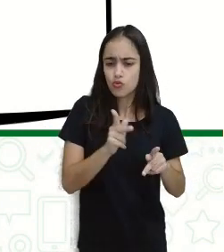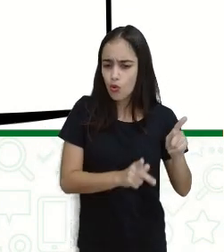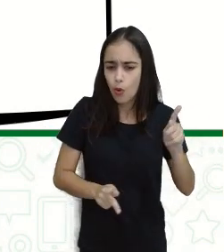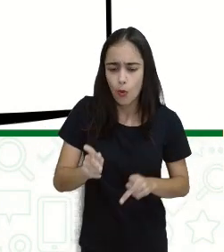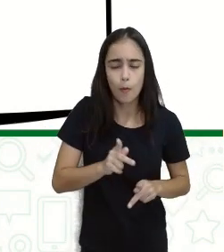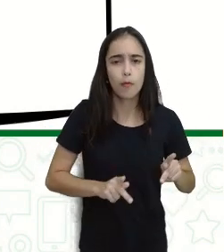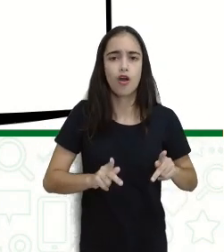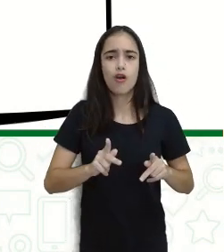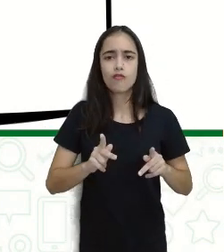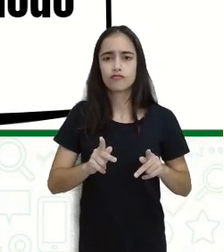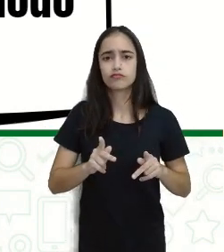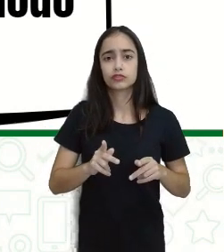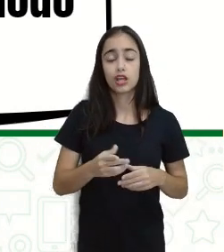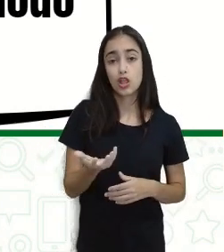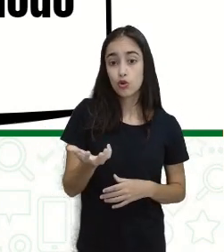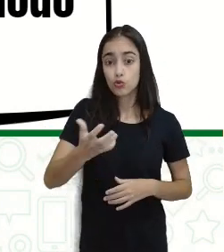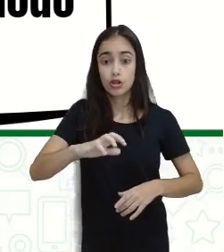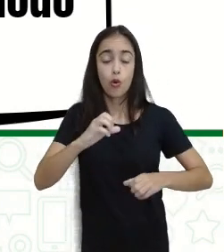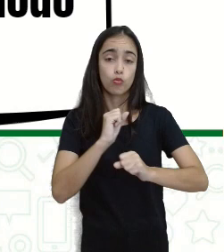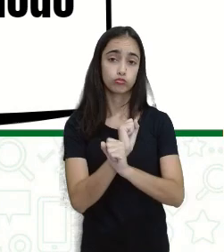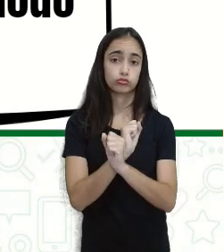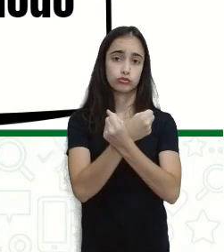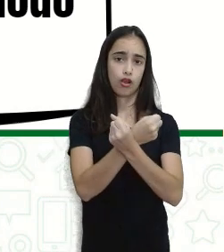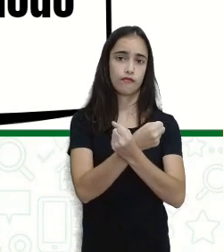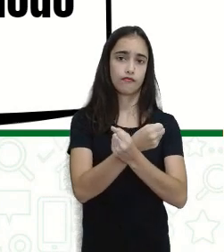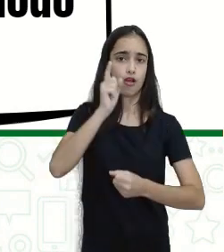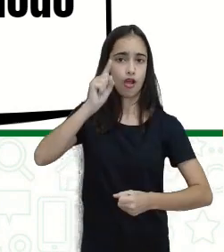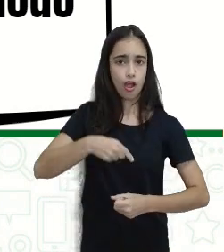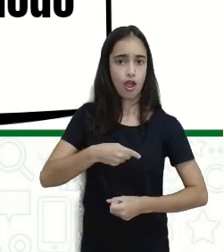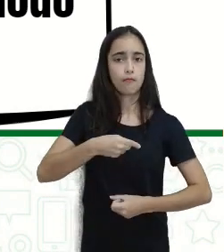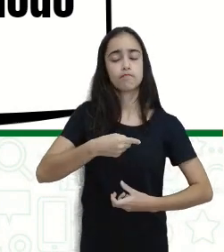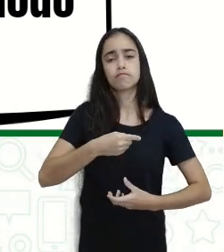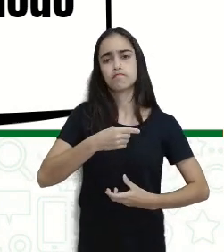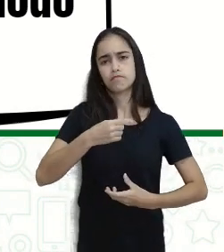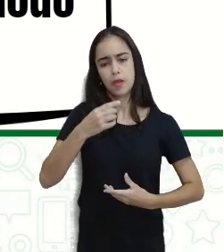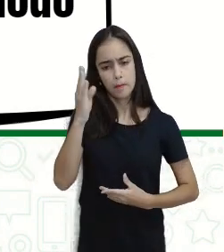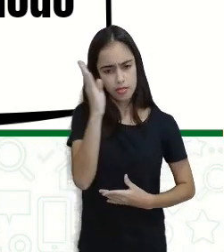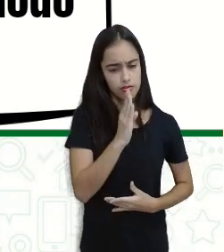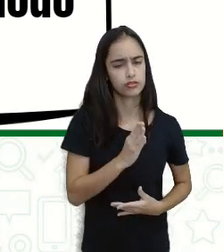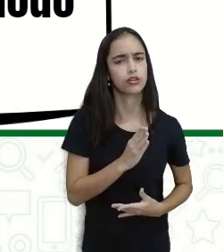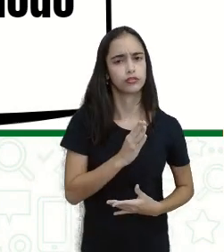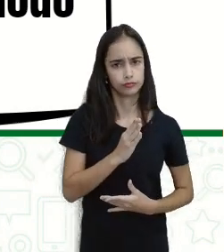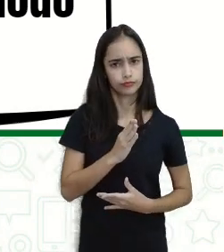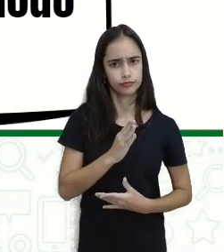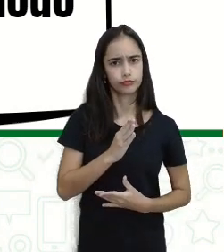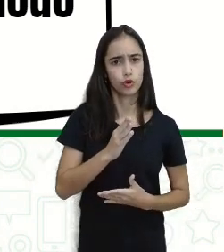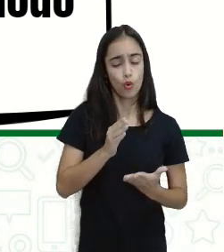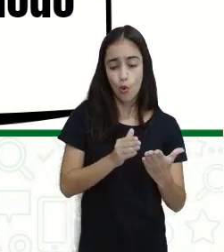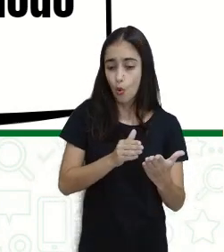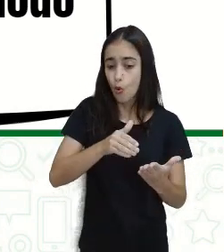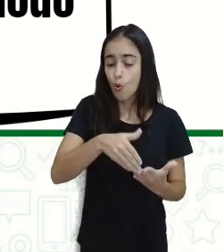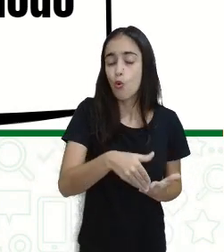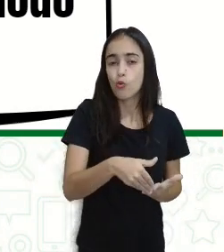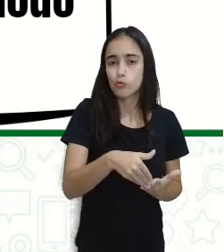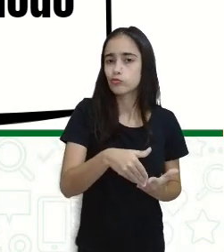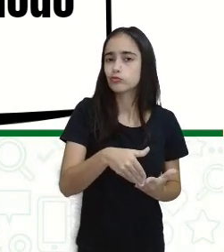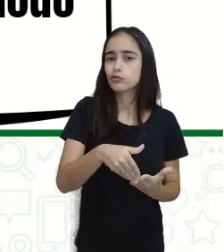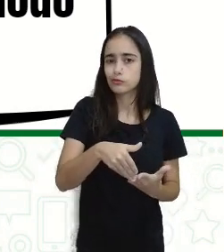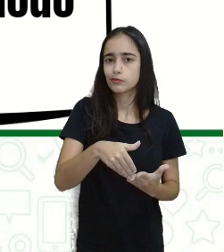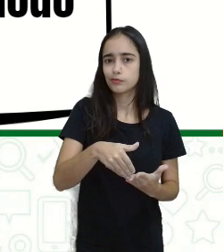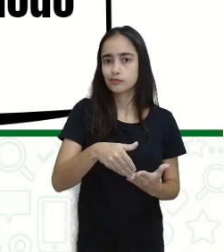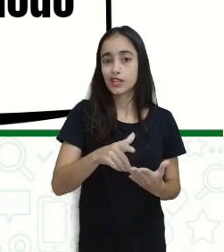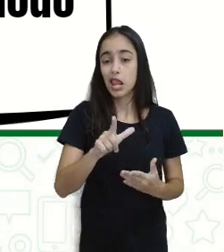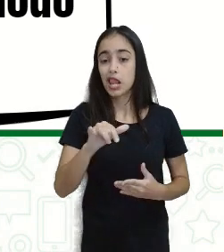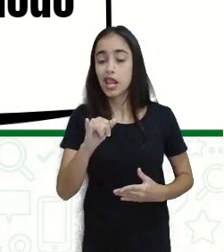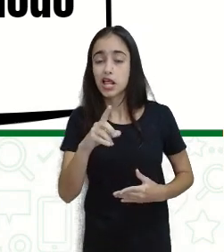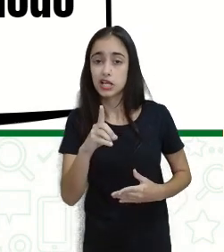ou escravagista. É um líder quilombola brasileiro, foi o último líder do Quilombo dos Palmares, que